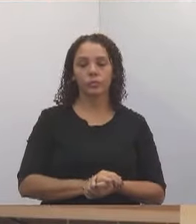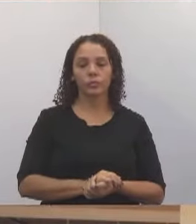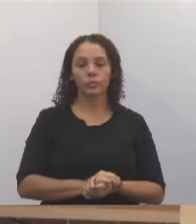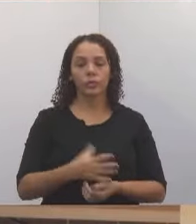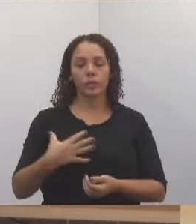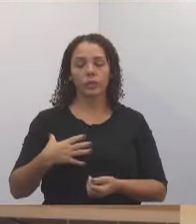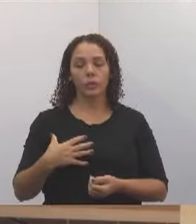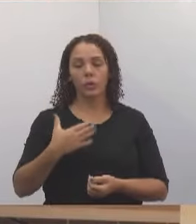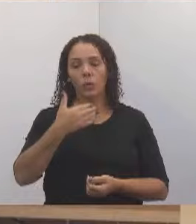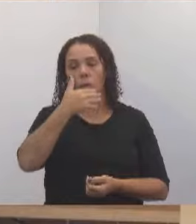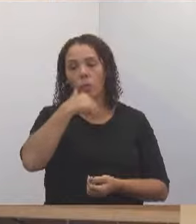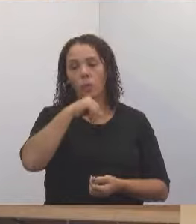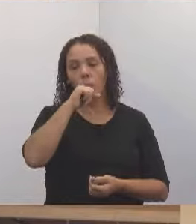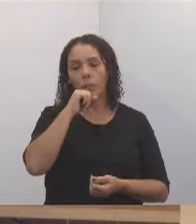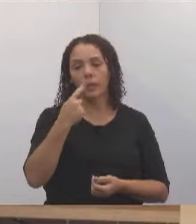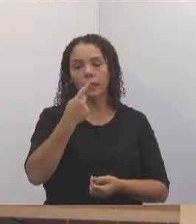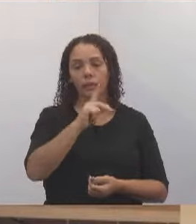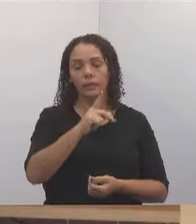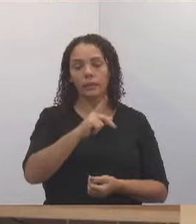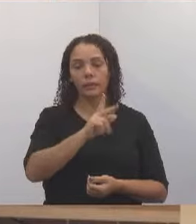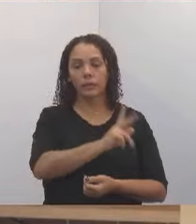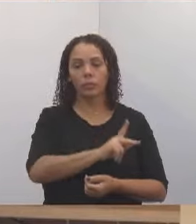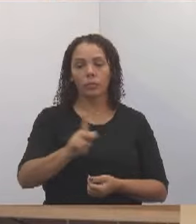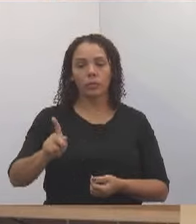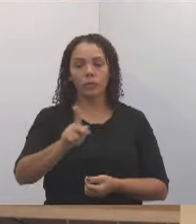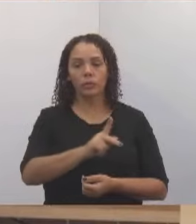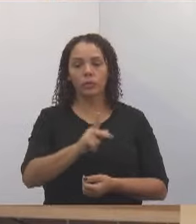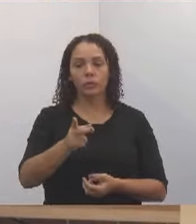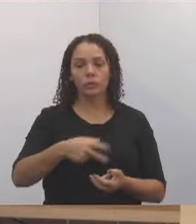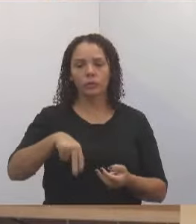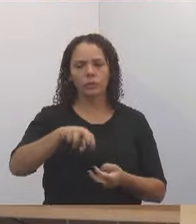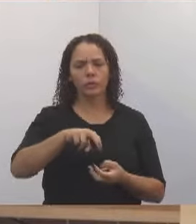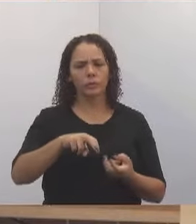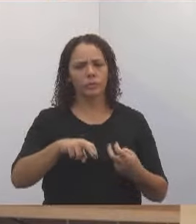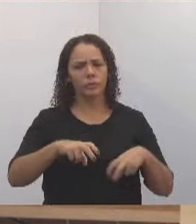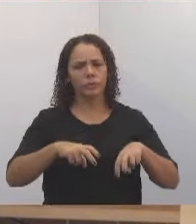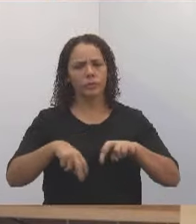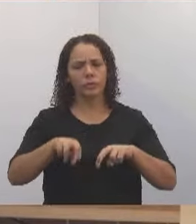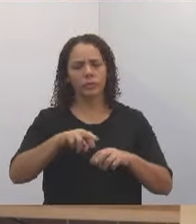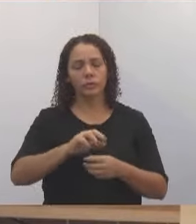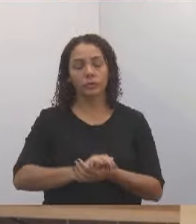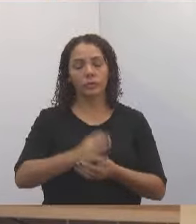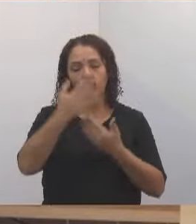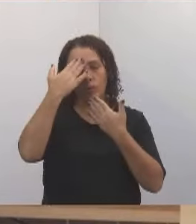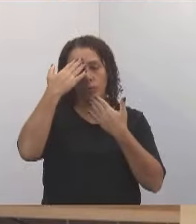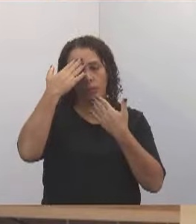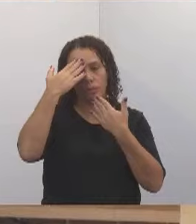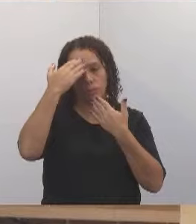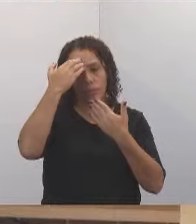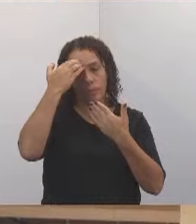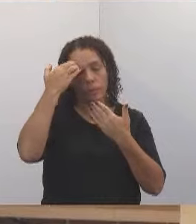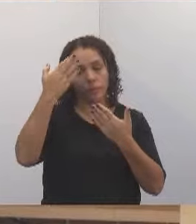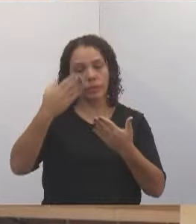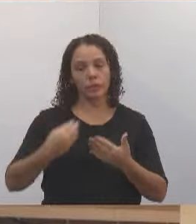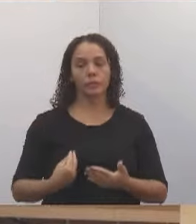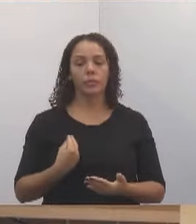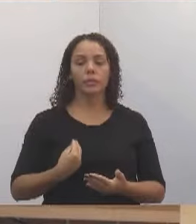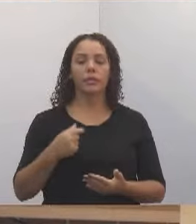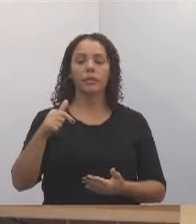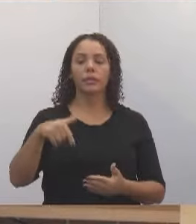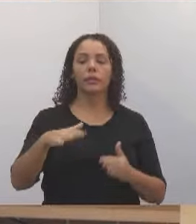mestre Narcísio. Obrigado aí a presença aí, aqui na nossa casa, que isso aqui é a casa é